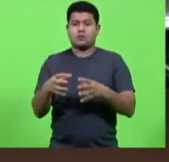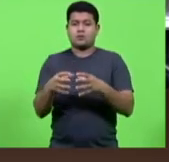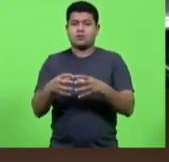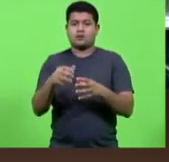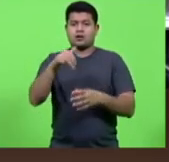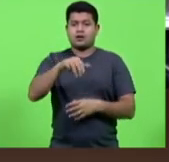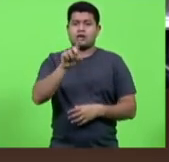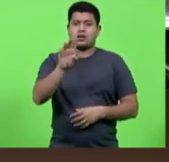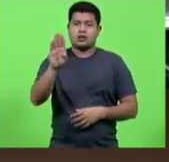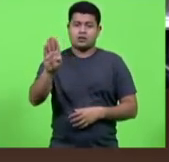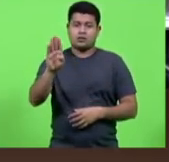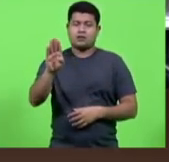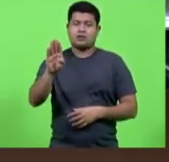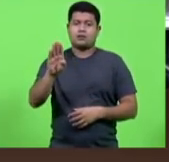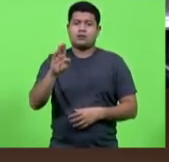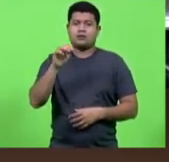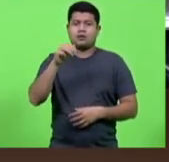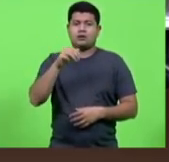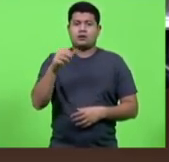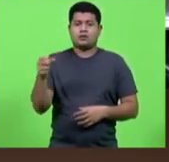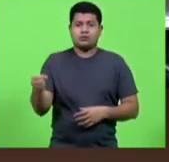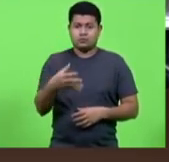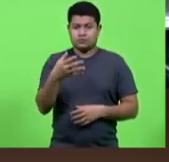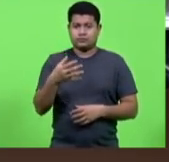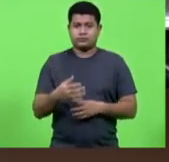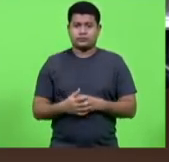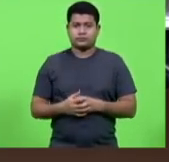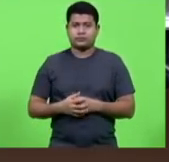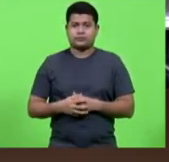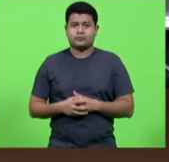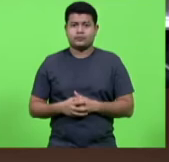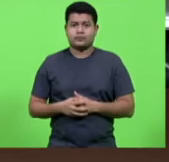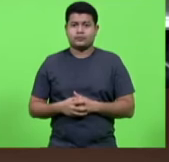MDB, Partido Novo.